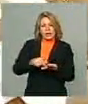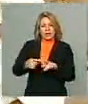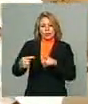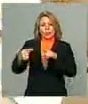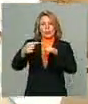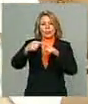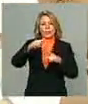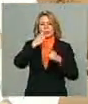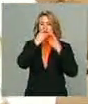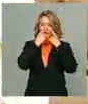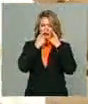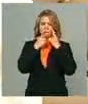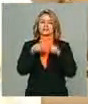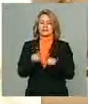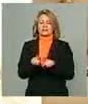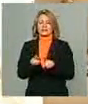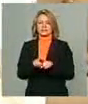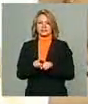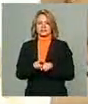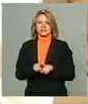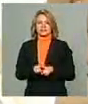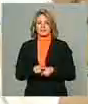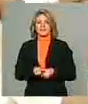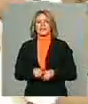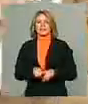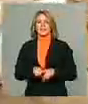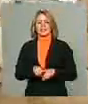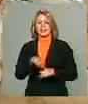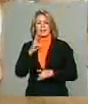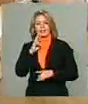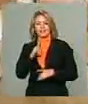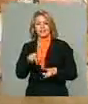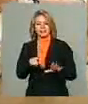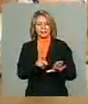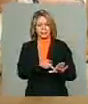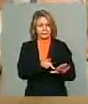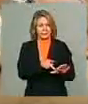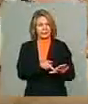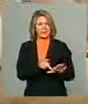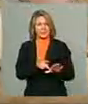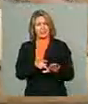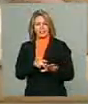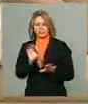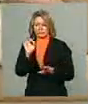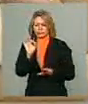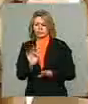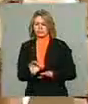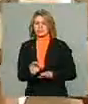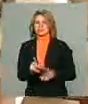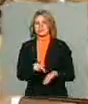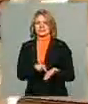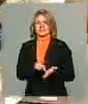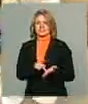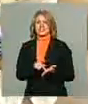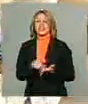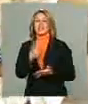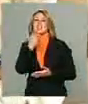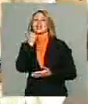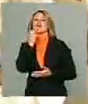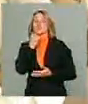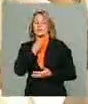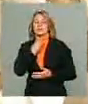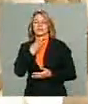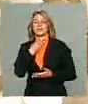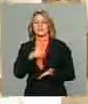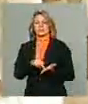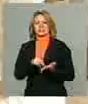do olho Olha o pé da desci Olha o pé da desci que perfeição sua alimentação como é que é